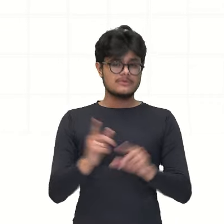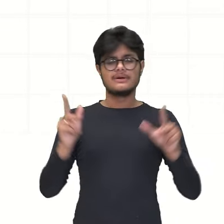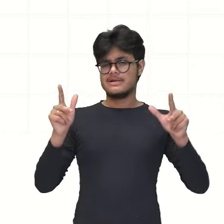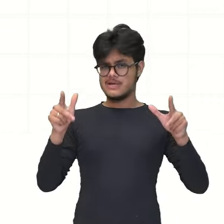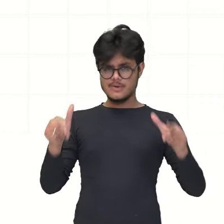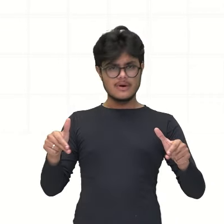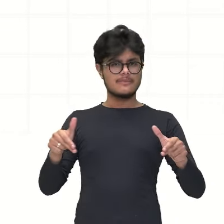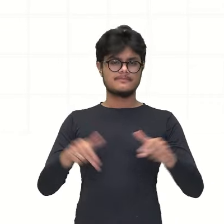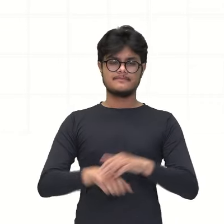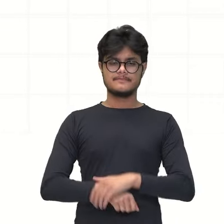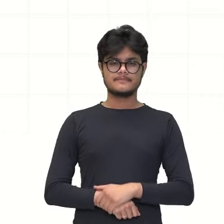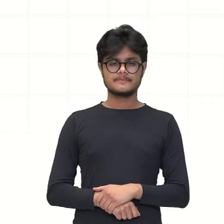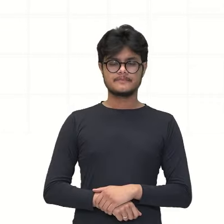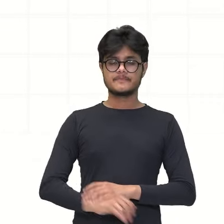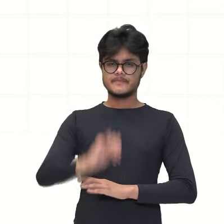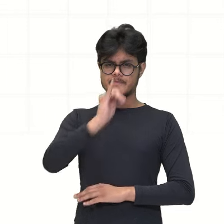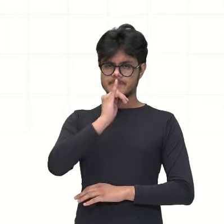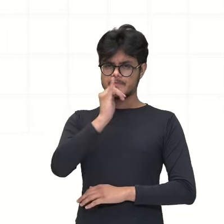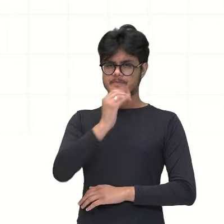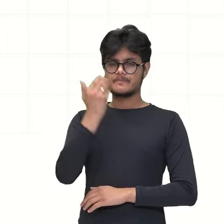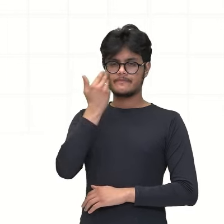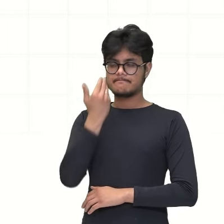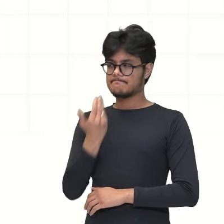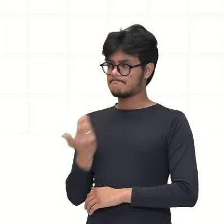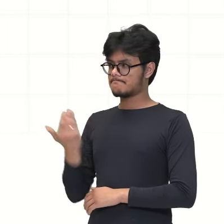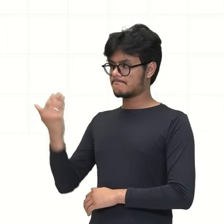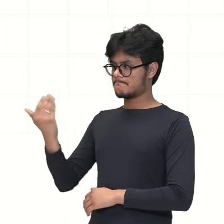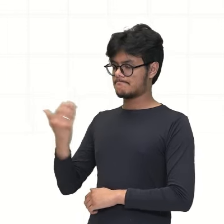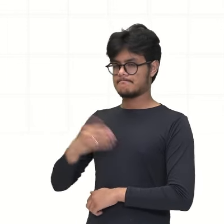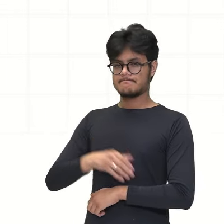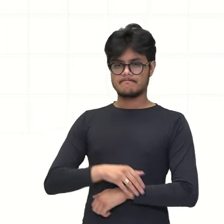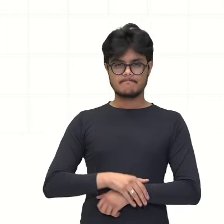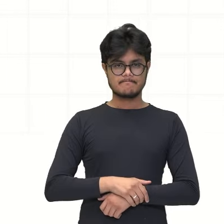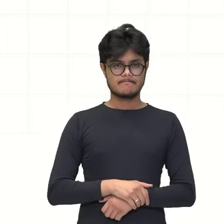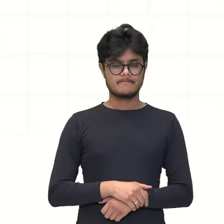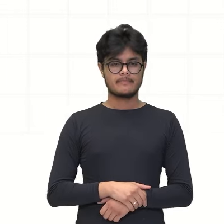resultado. Observe comigo. Então, ó,